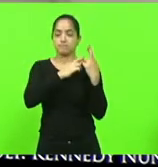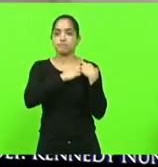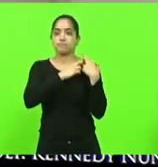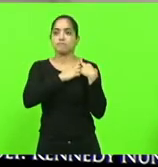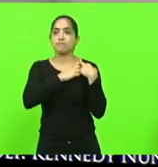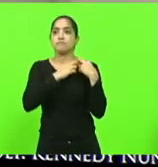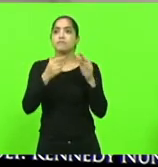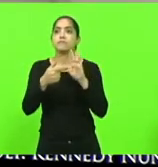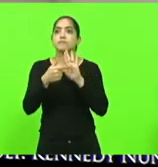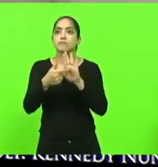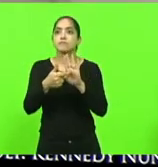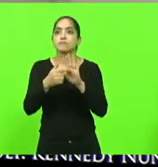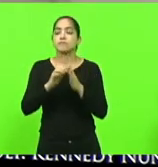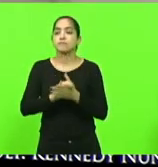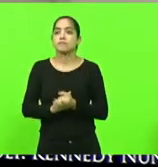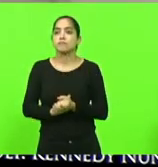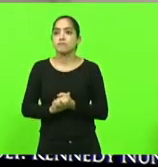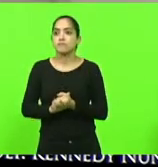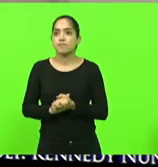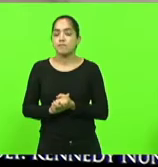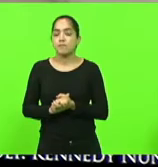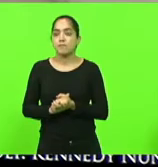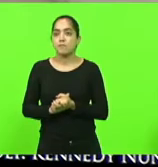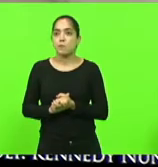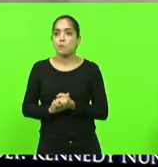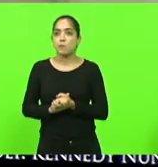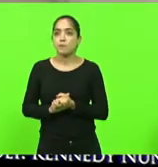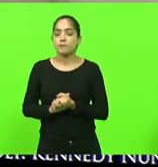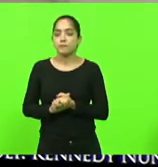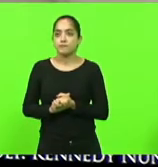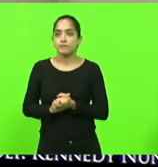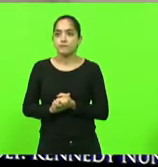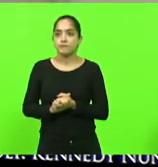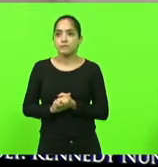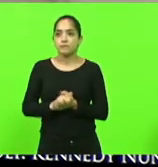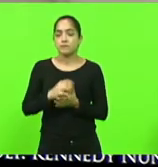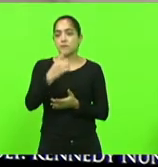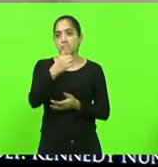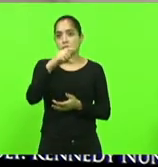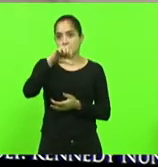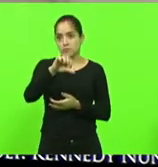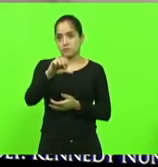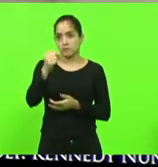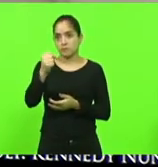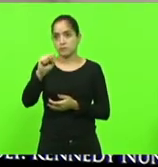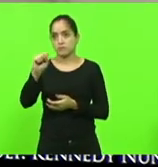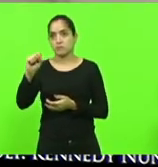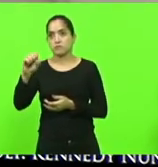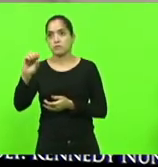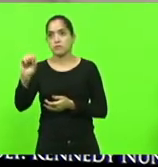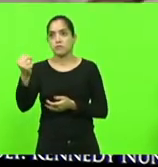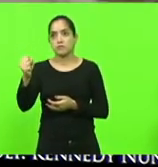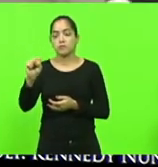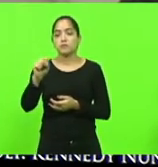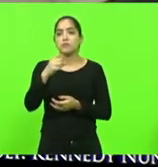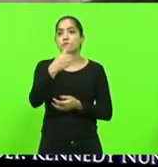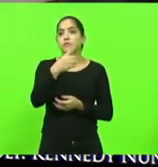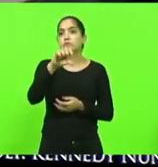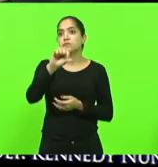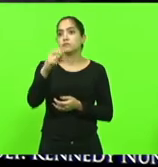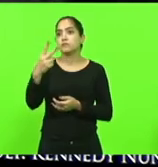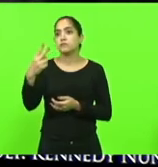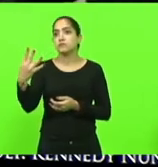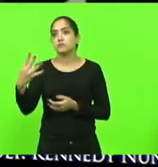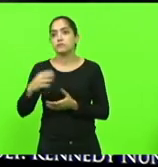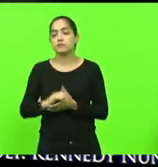conforme determina o regimento interno as seguintes indicações. Indicações 1908 a 1924. Fim